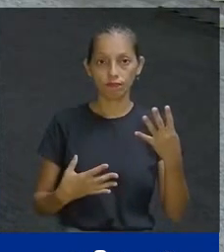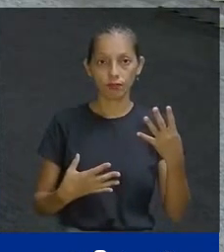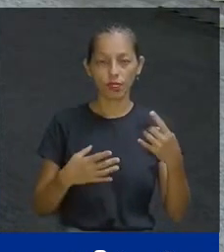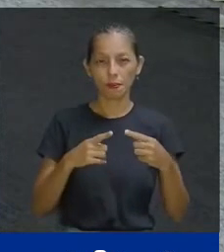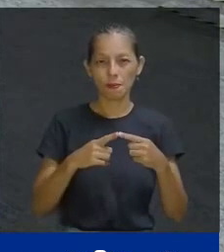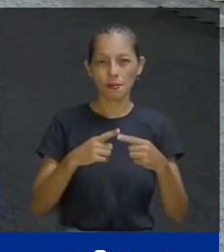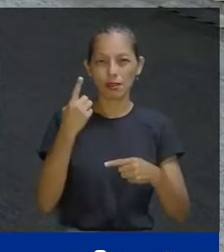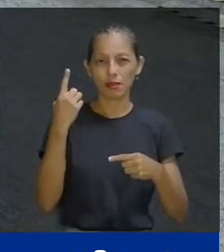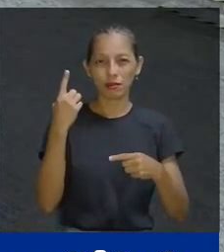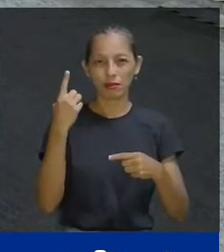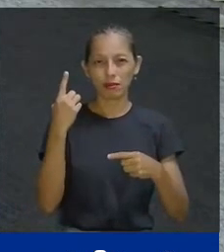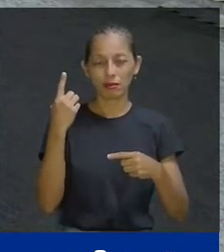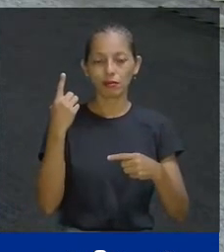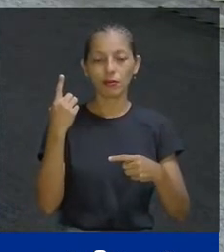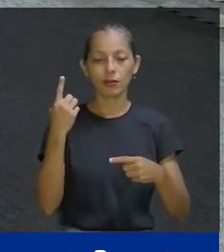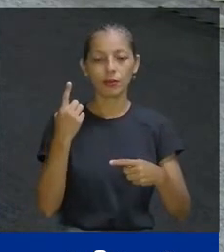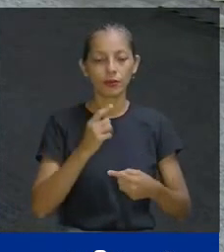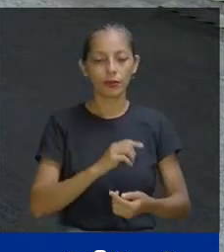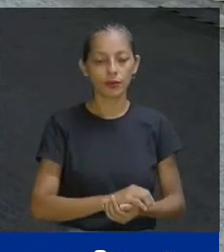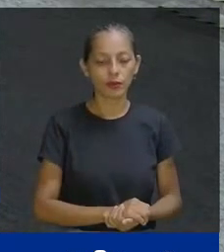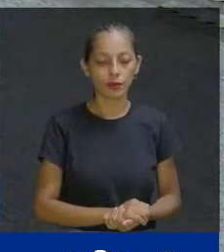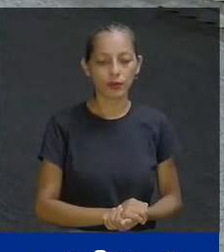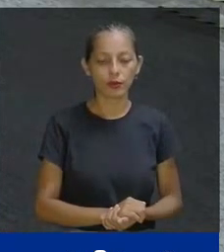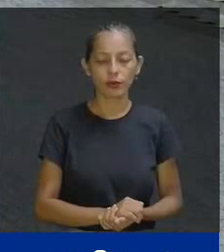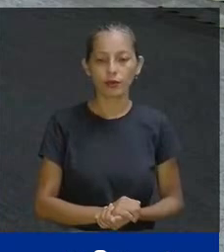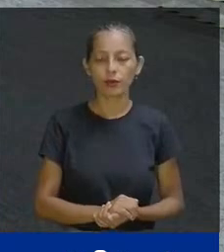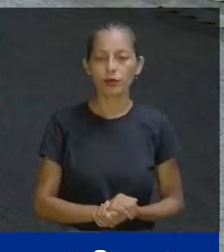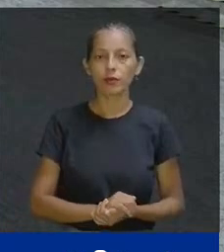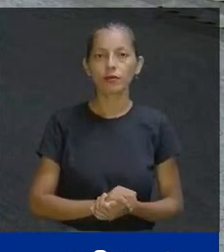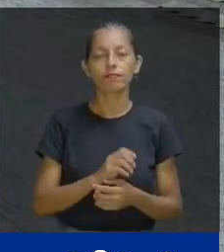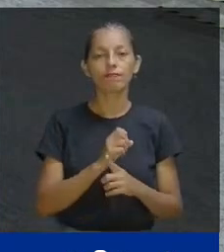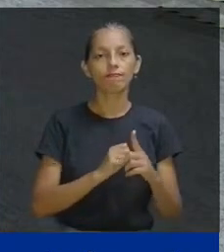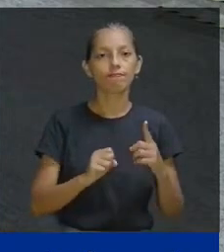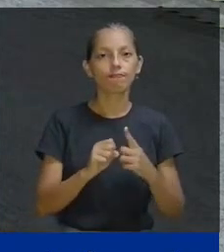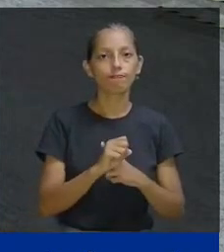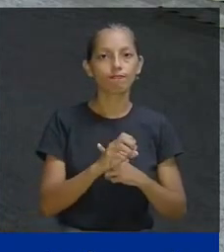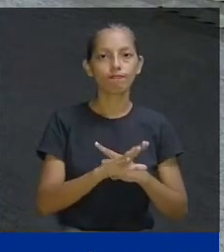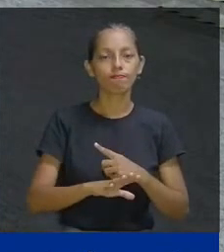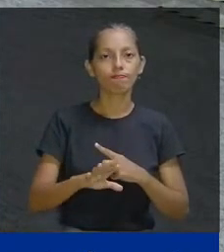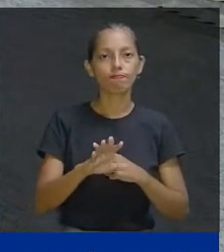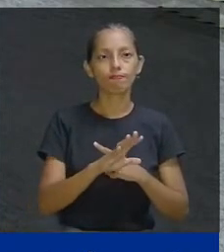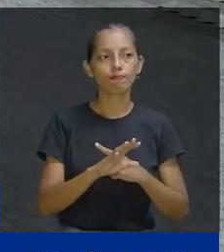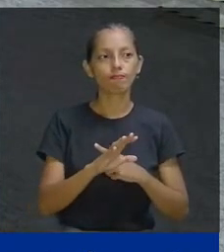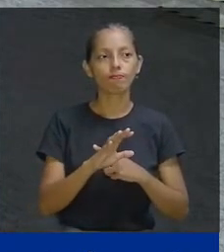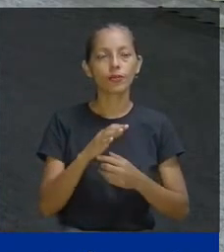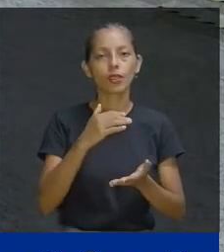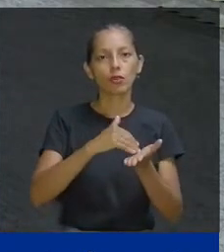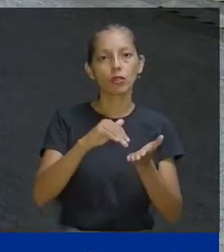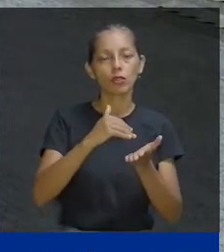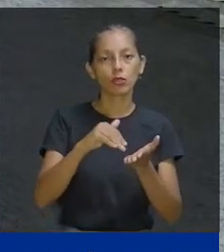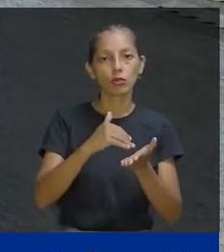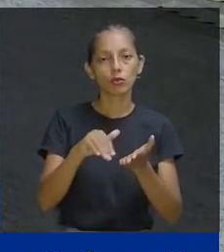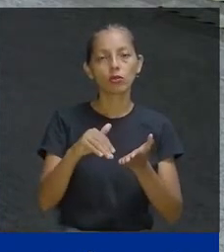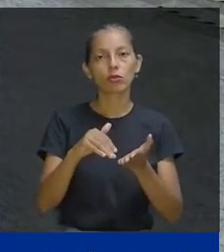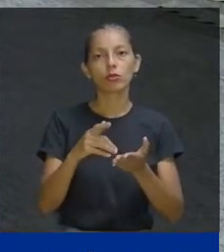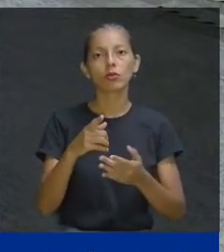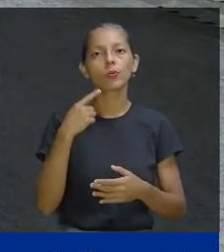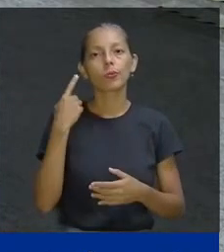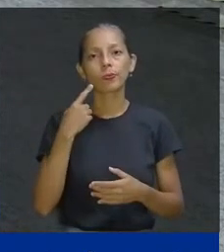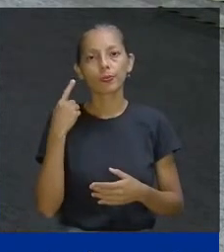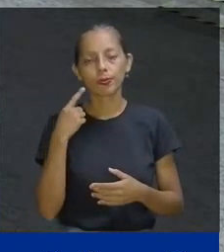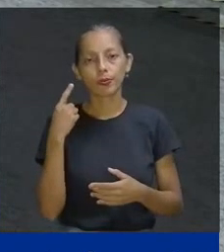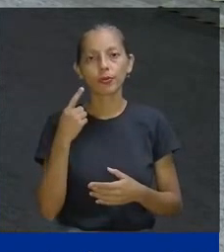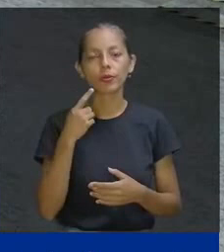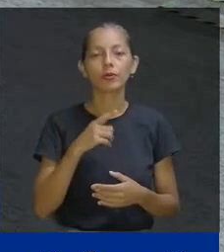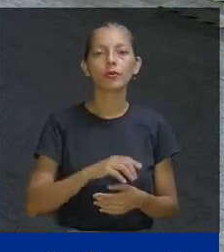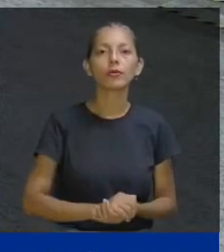recorrido em virtude da sociedade em escritório de advocacia com Léo Furtado, advogado de Josiel